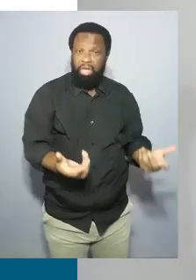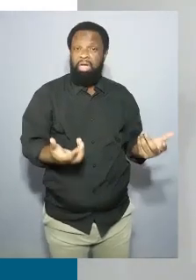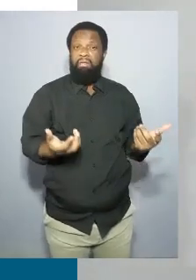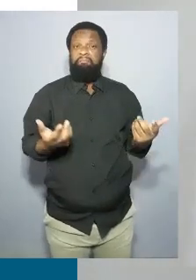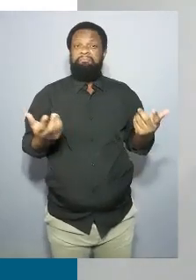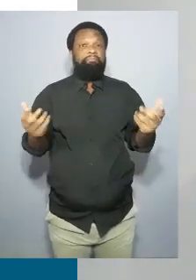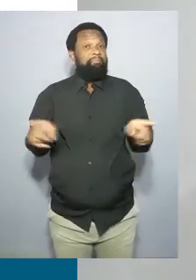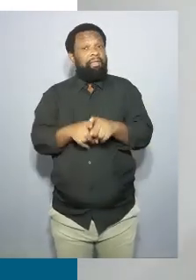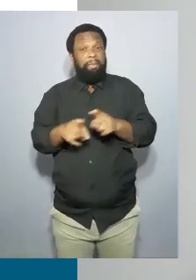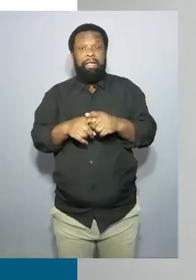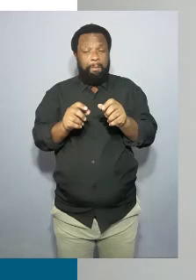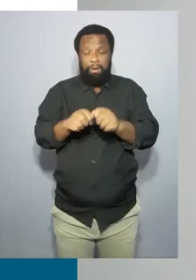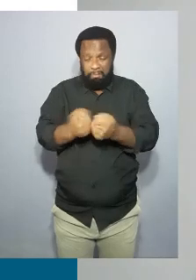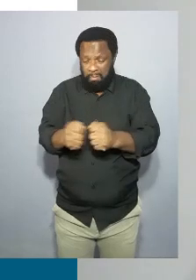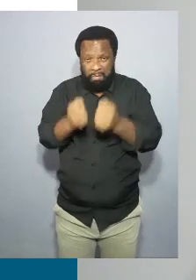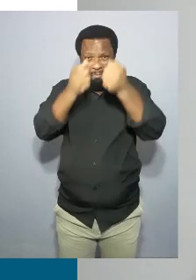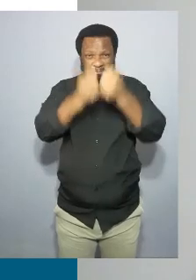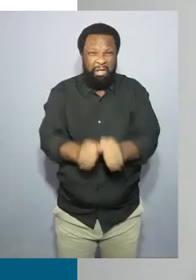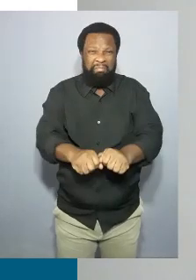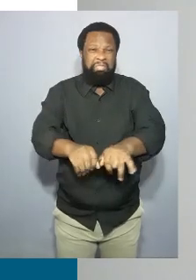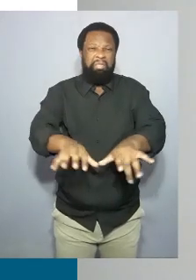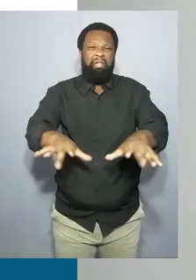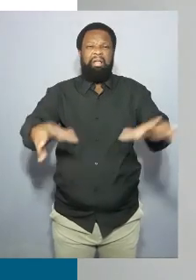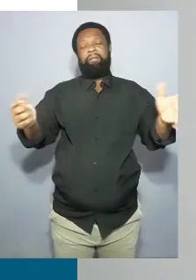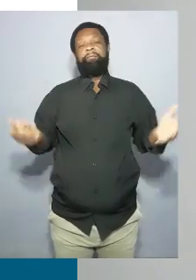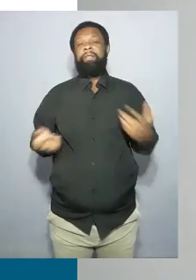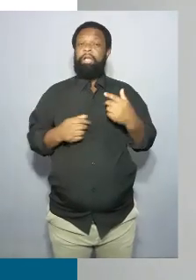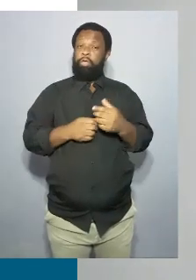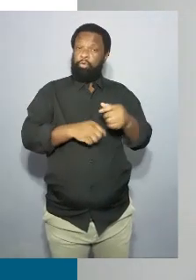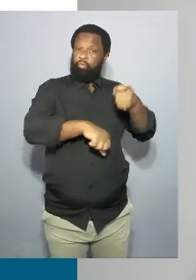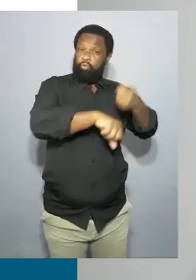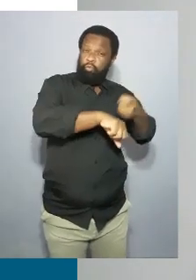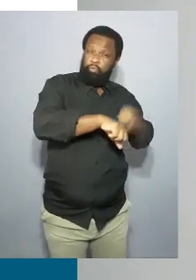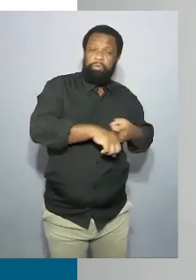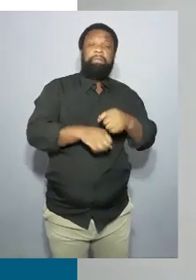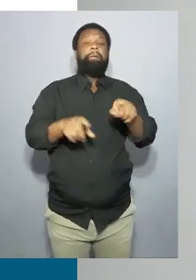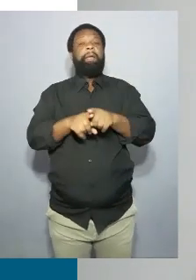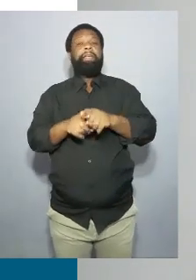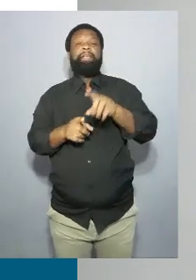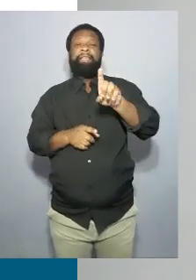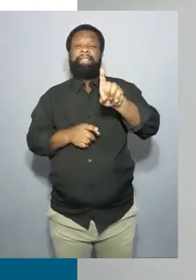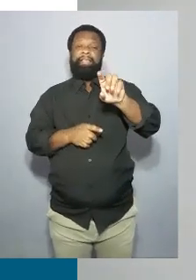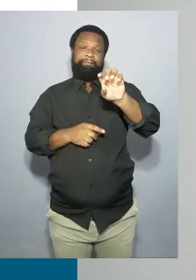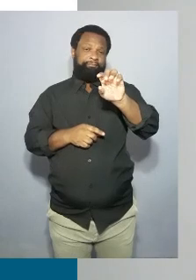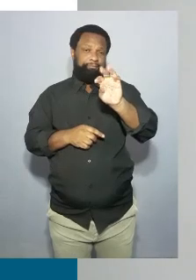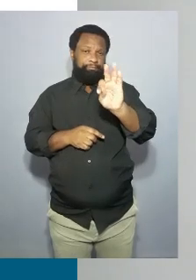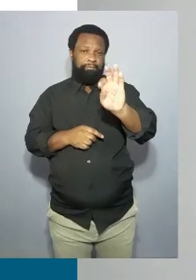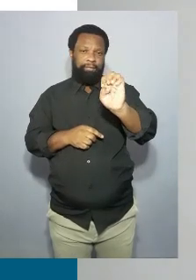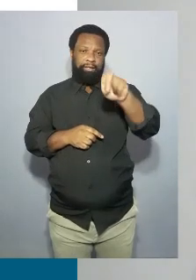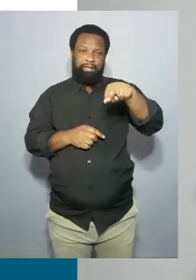e ao mesmo tempo ele é quebradiço. Então, dureza e tenacidade, elas são inversamente